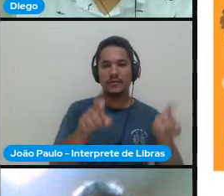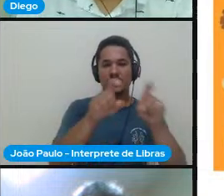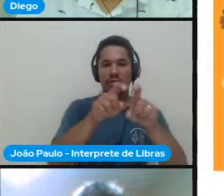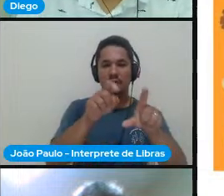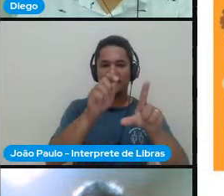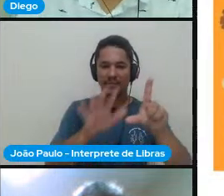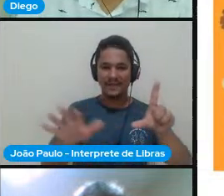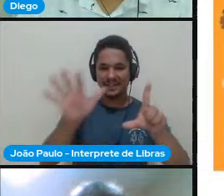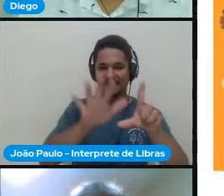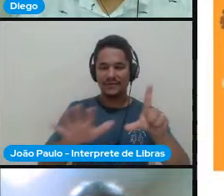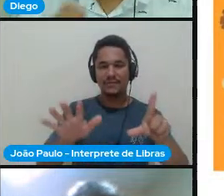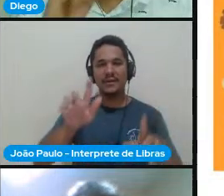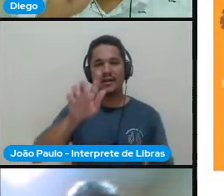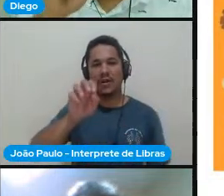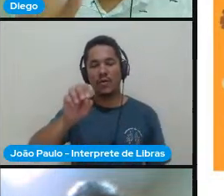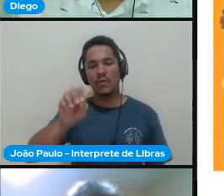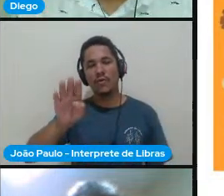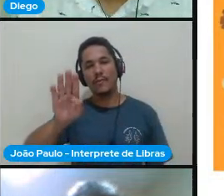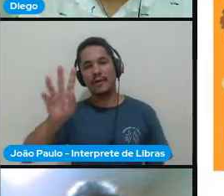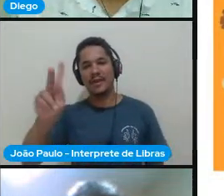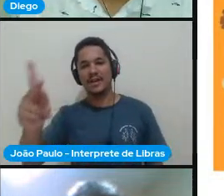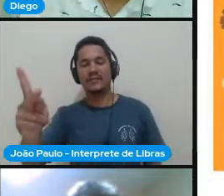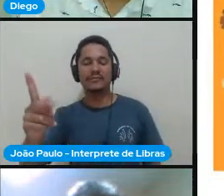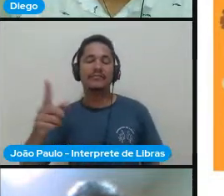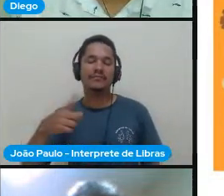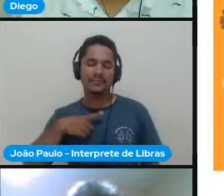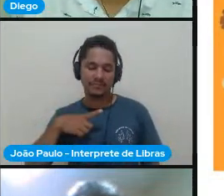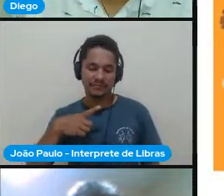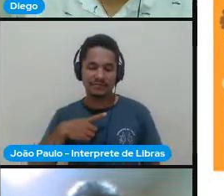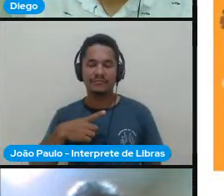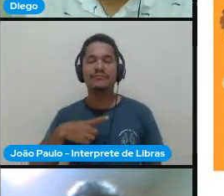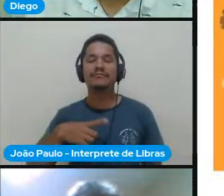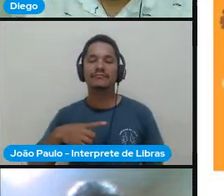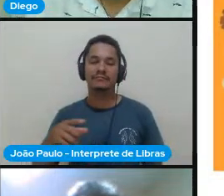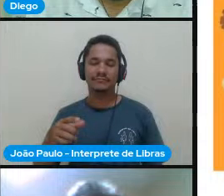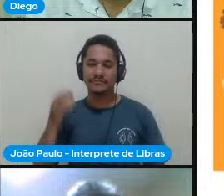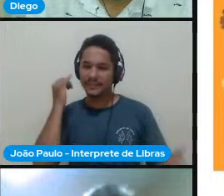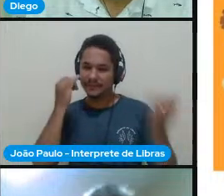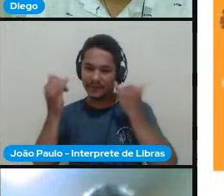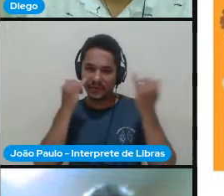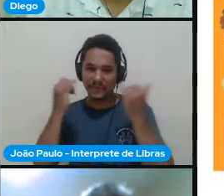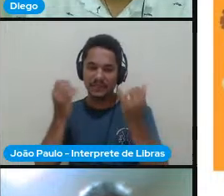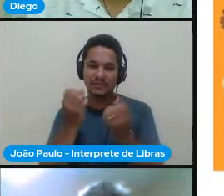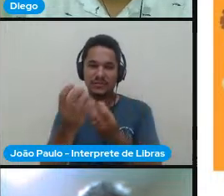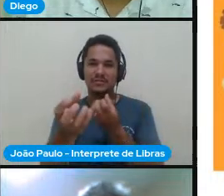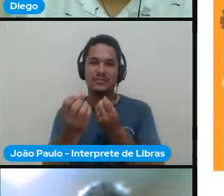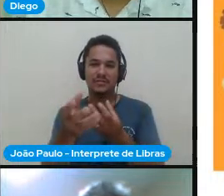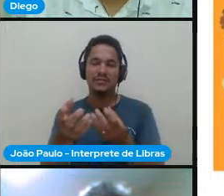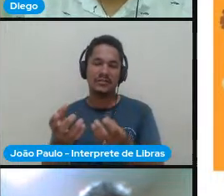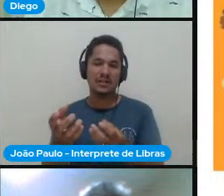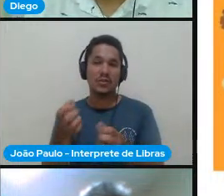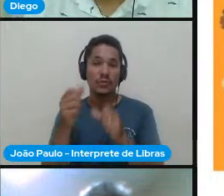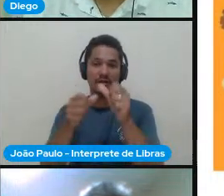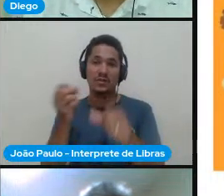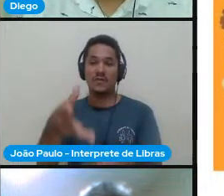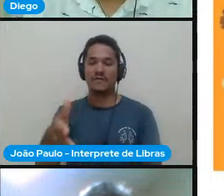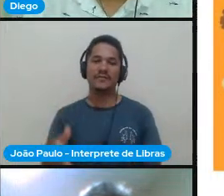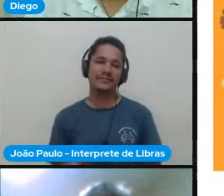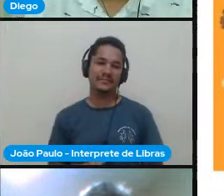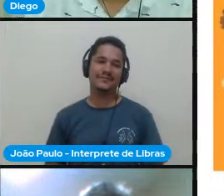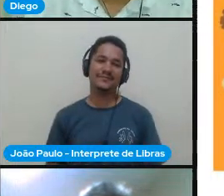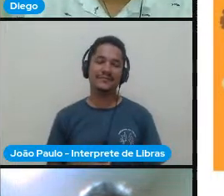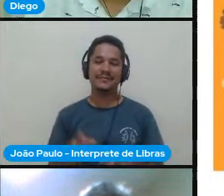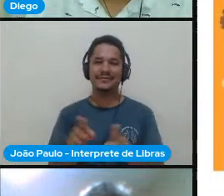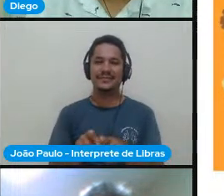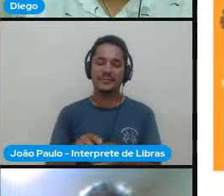no dia, e nós estaremos ali trazendo informações atualizadas. Além disso, o secretário Luiz